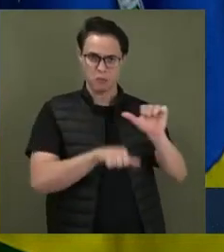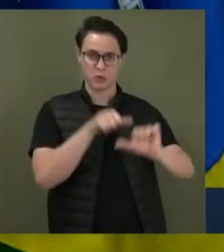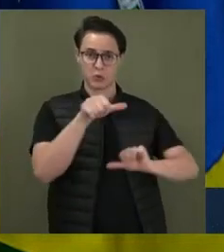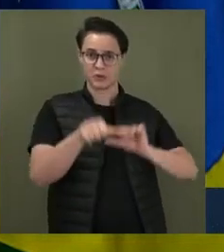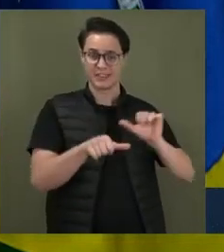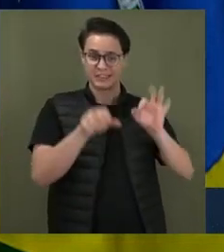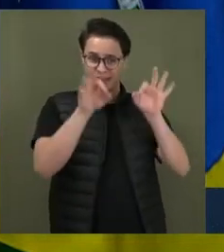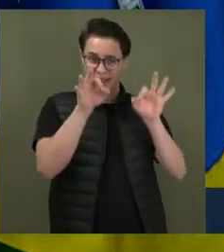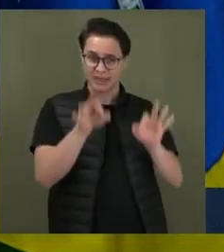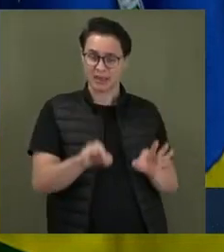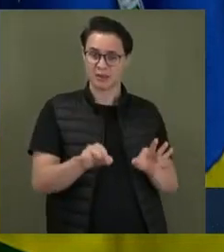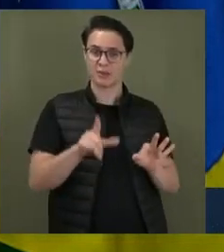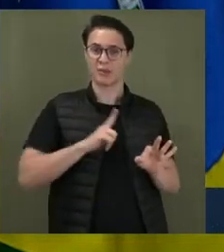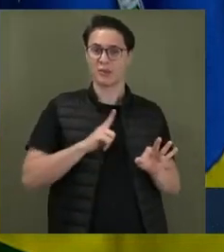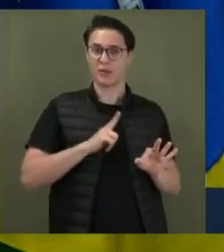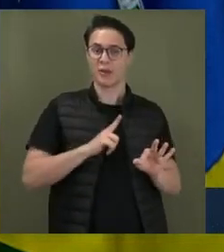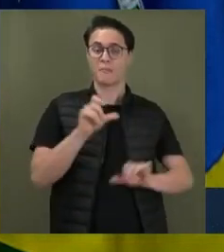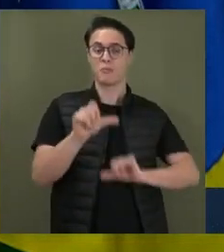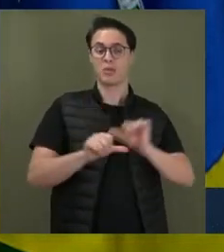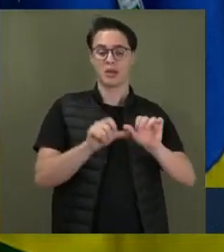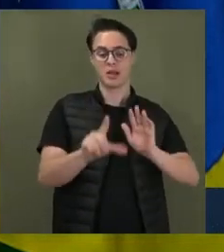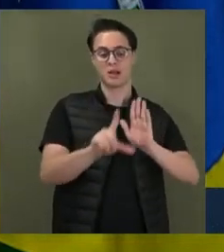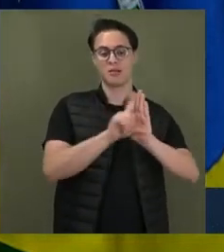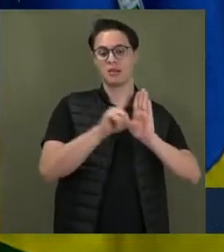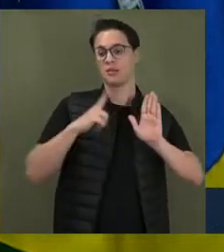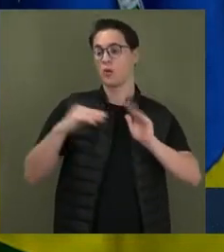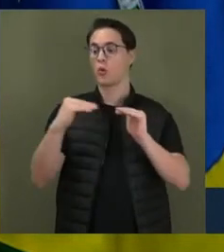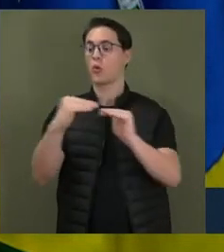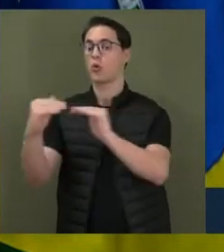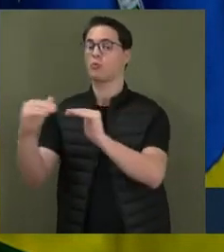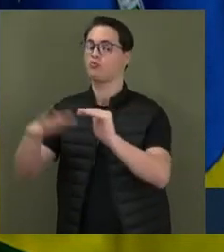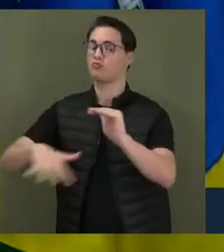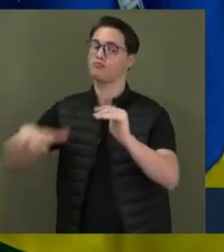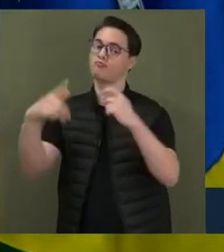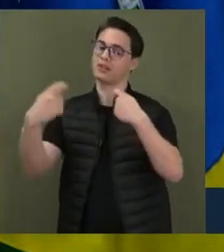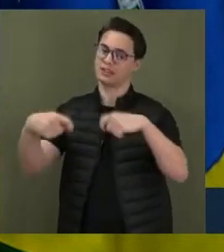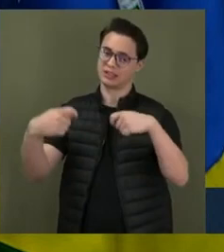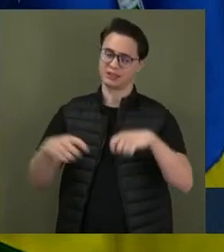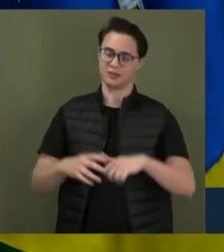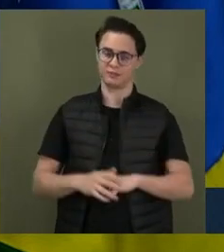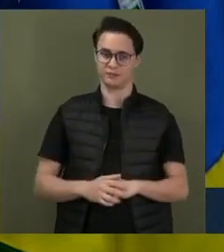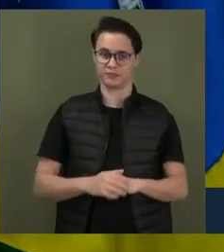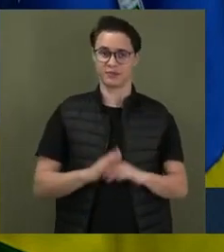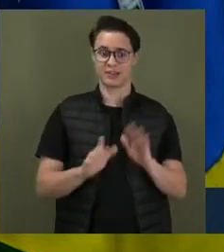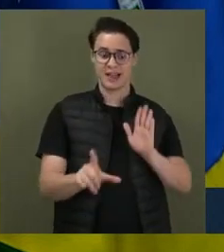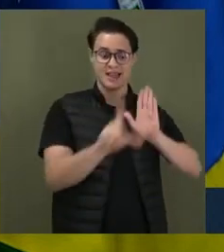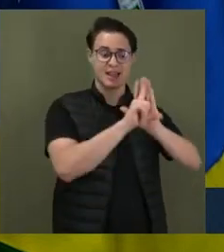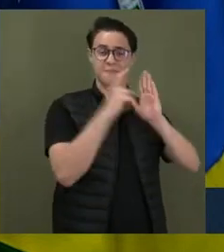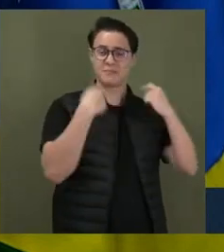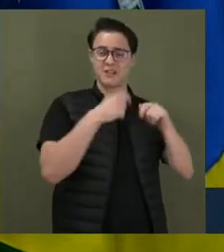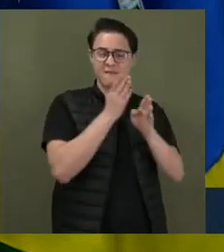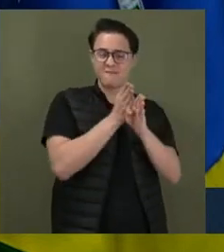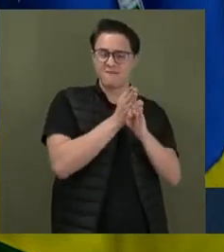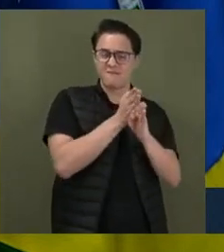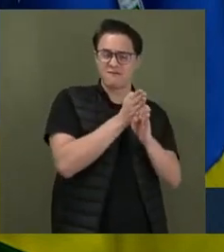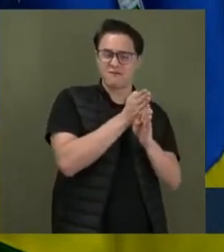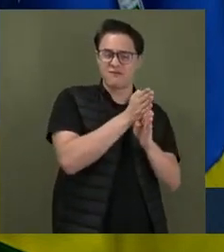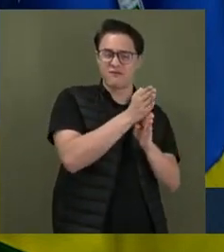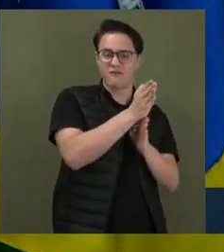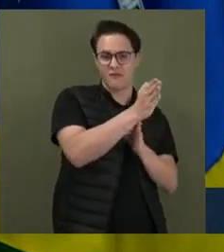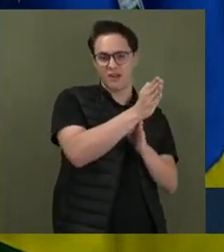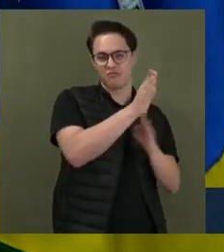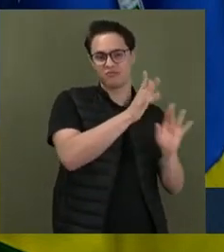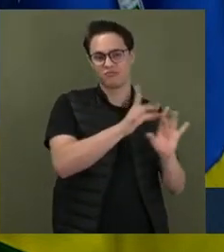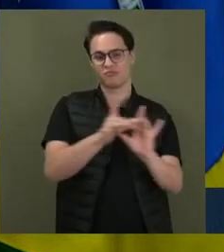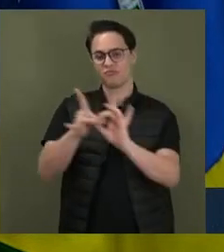específicas para a modificação da lei através do consentimento comum. A fidelidade à lei, portanto, consiste em essência na fidelidade